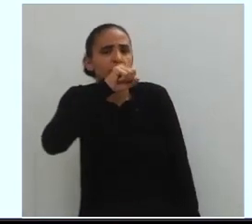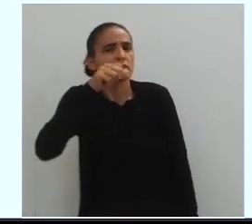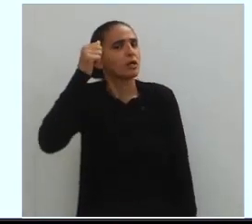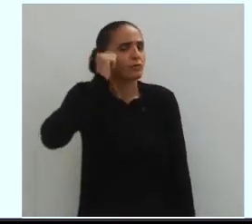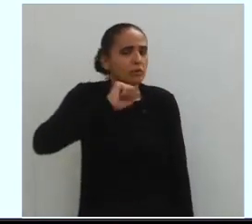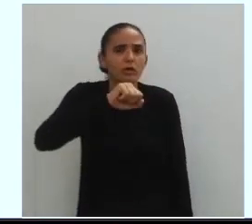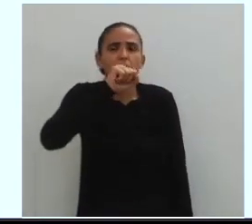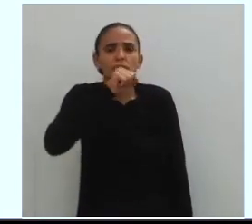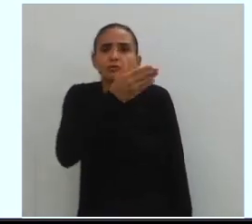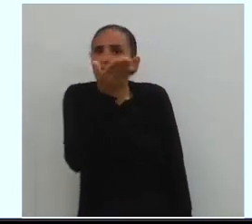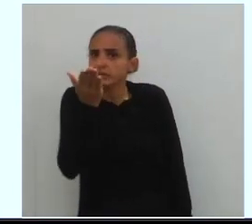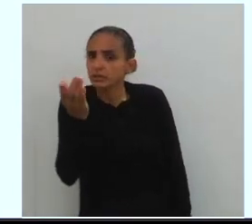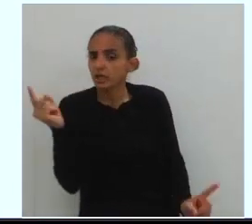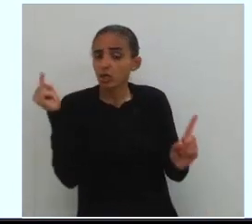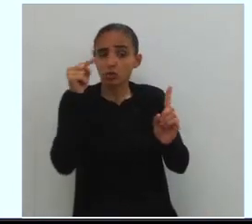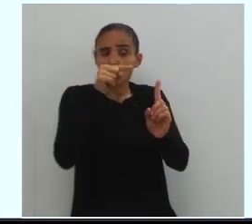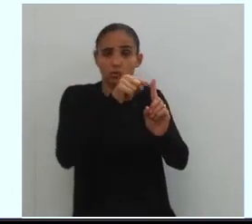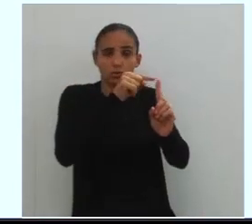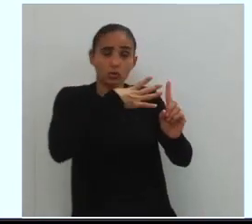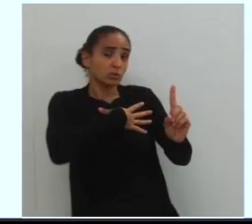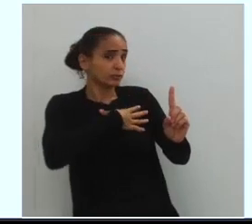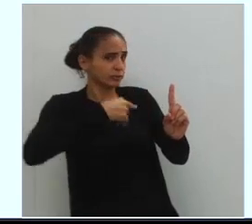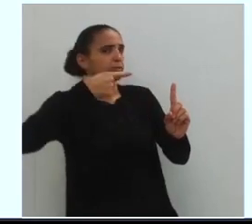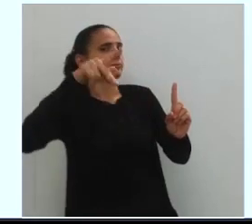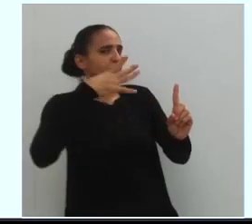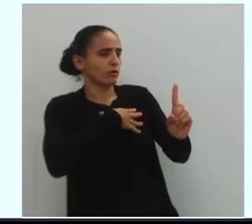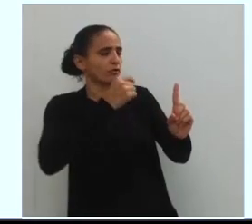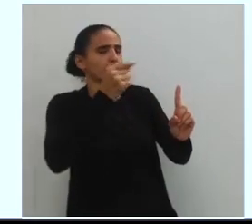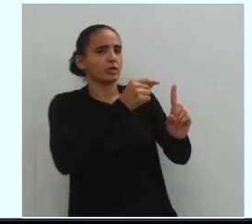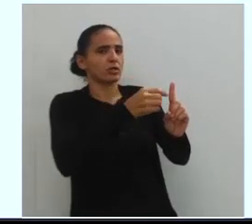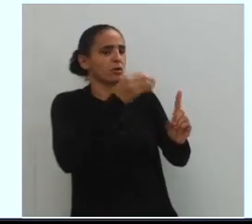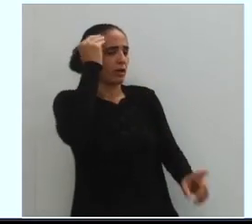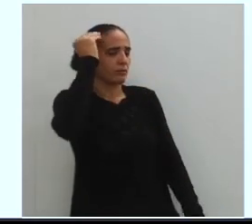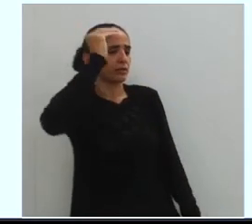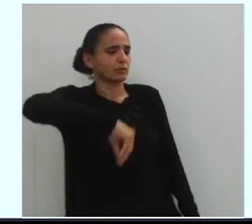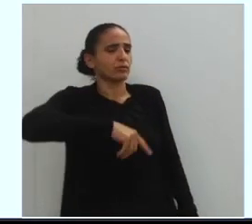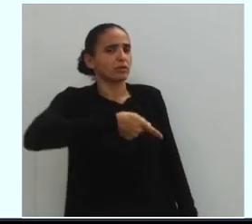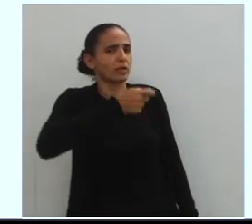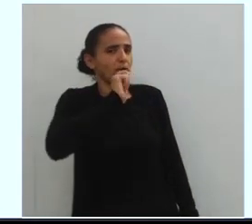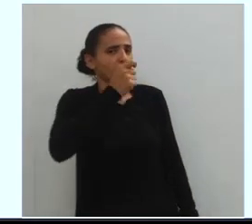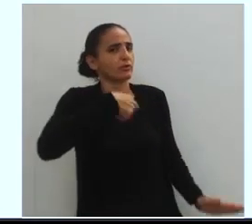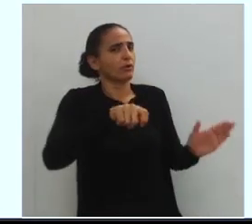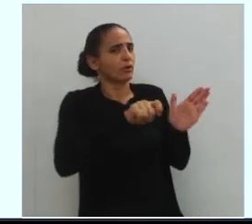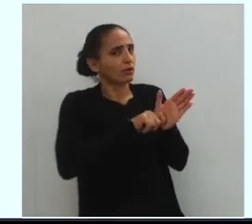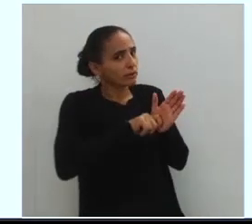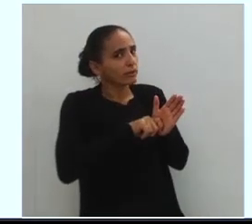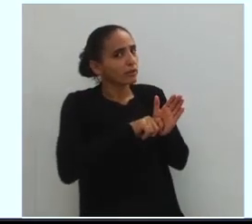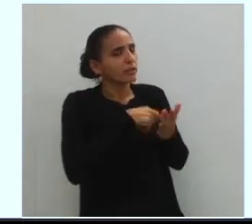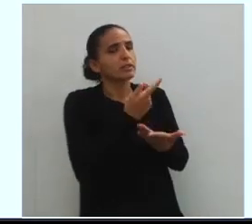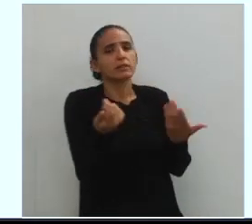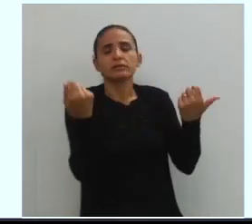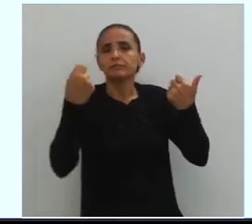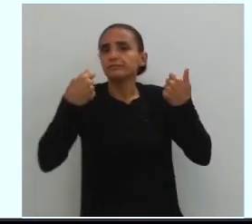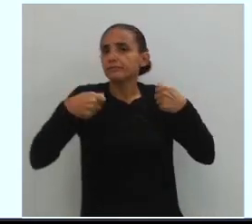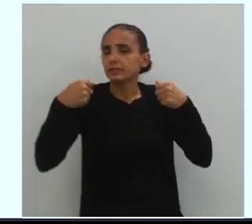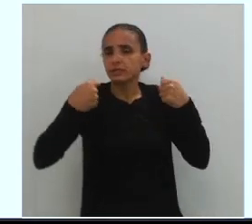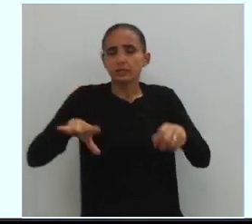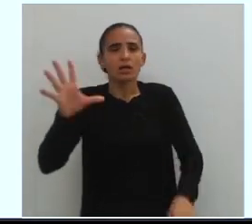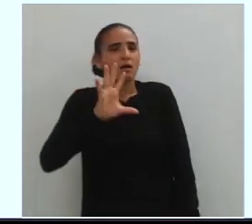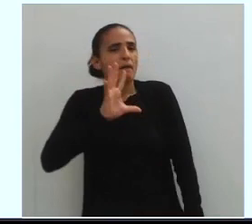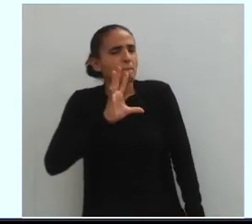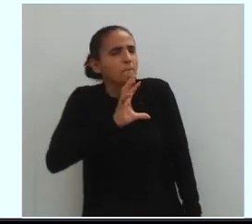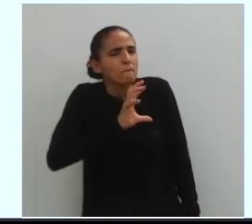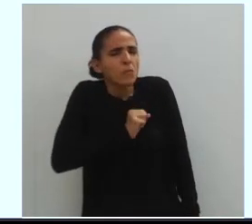seu objetivo, mãe, é fazer com que o seu filho largue as drogas. E para isso é necessário